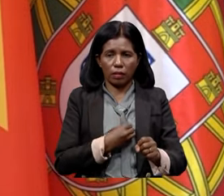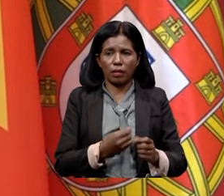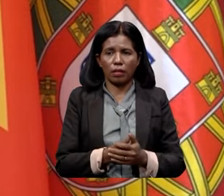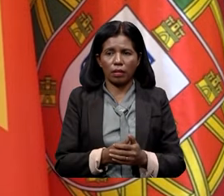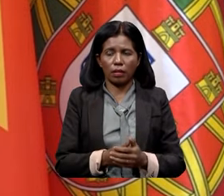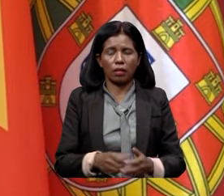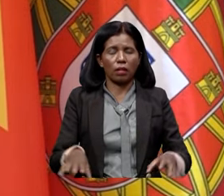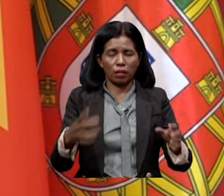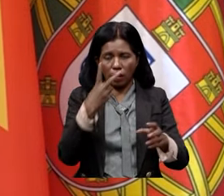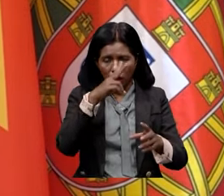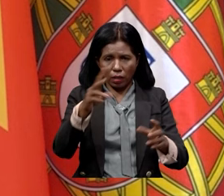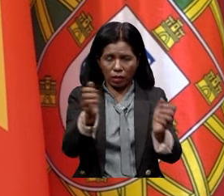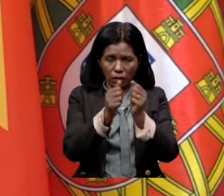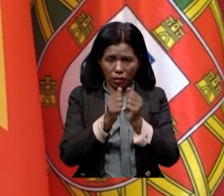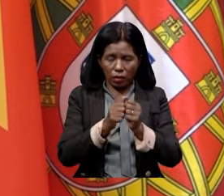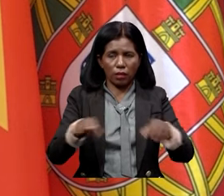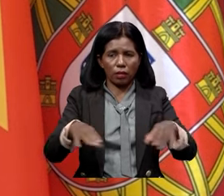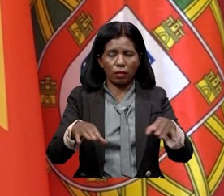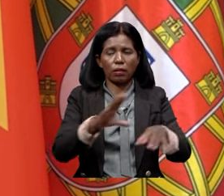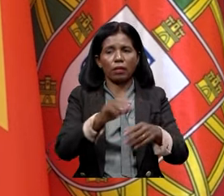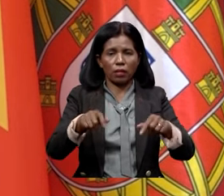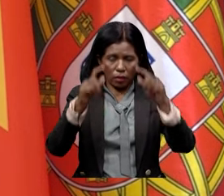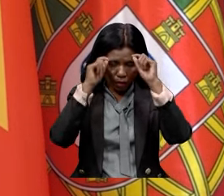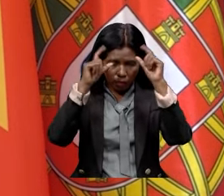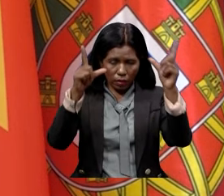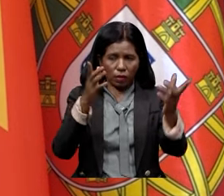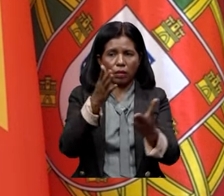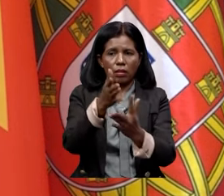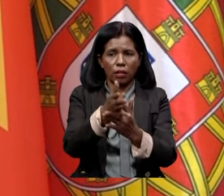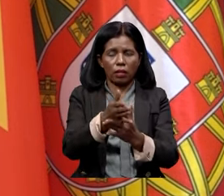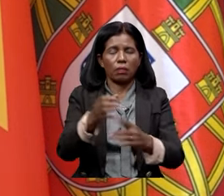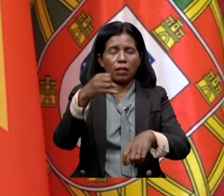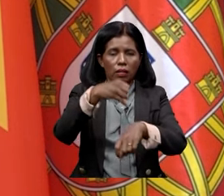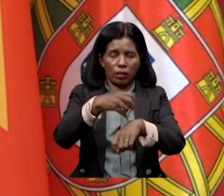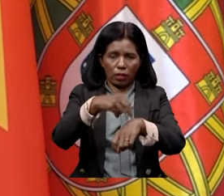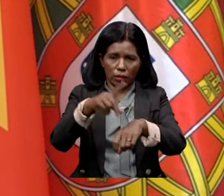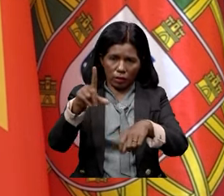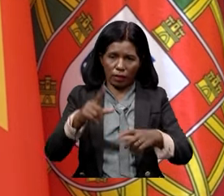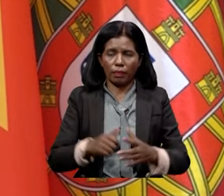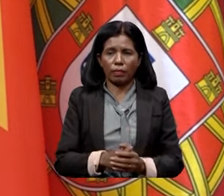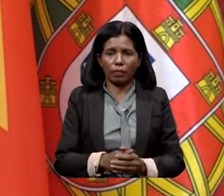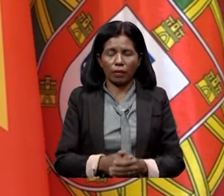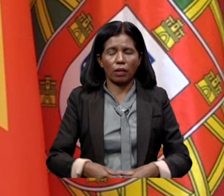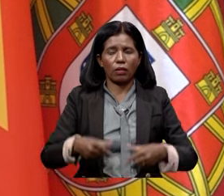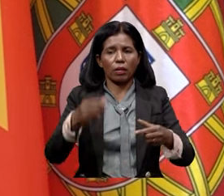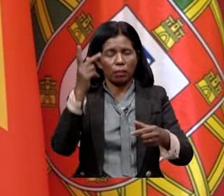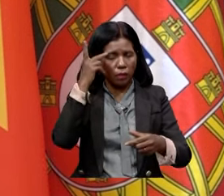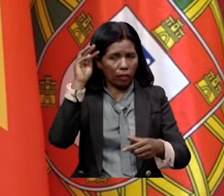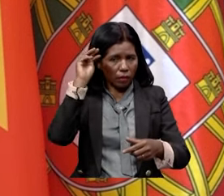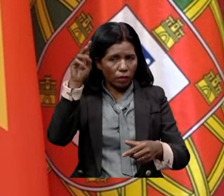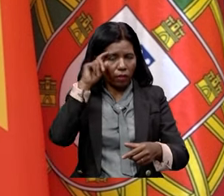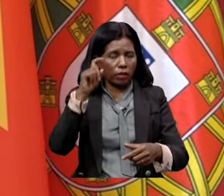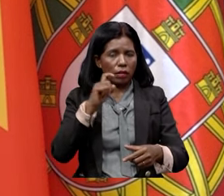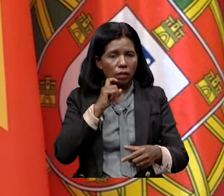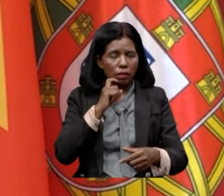temos acompanhado o trabalho de afirmação de Timor-Leste no panorama internacional. Felicito o Primeiro-Ministro Xanana Guzmão